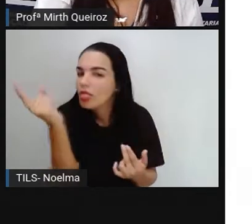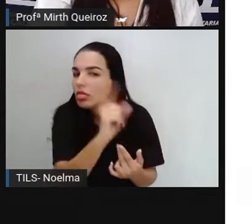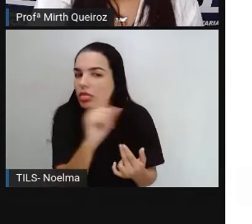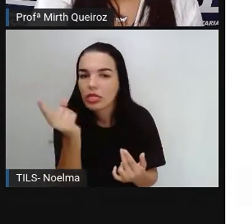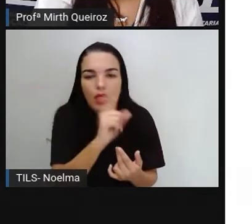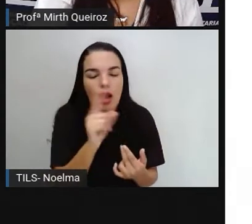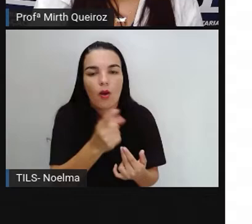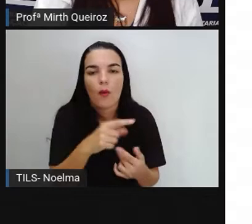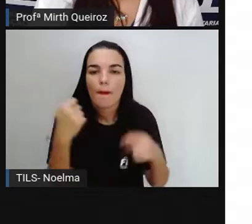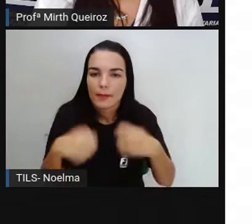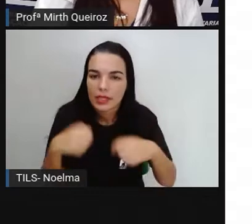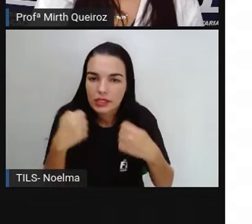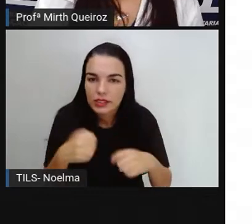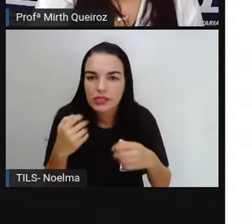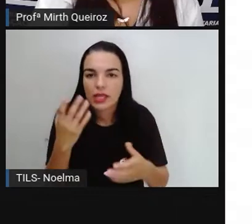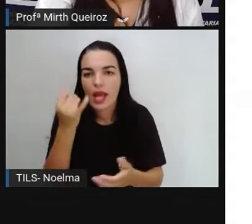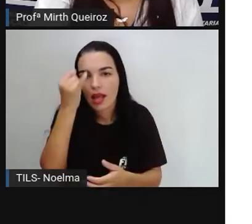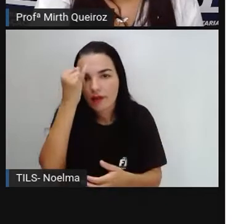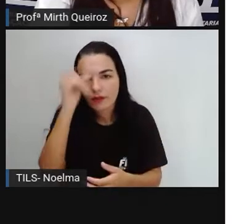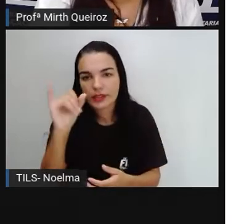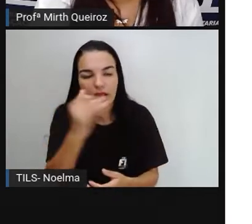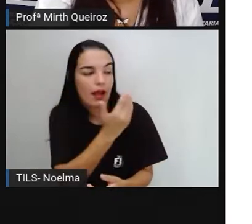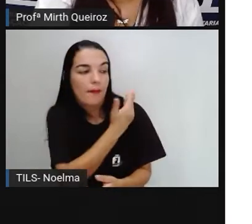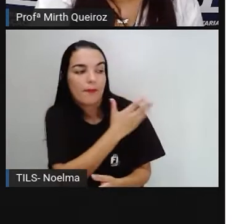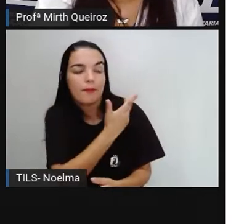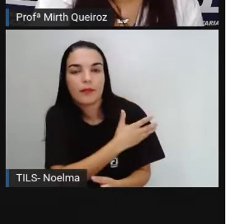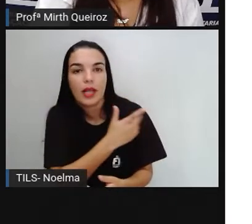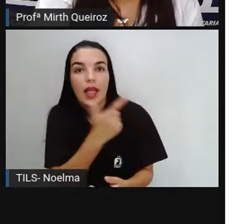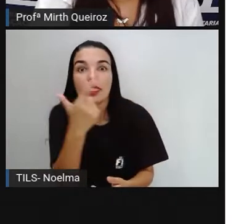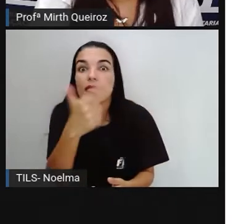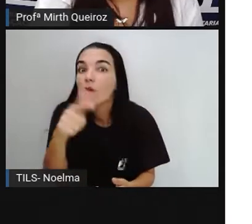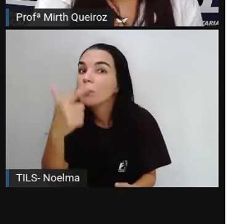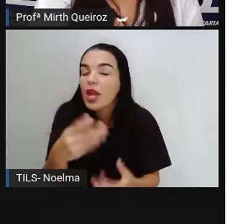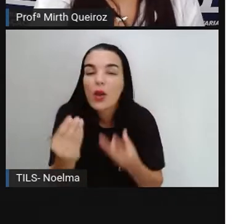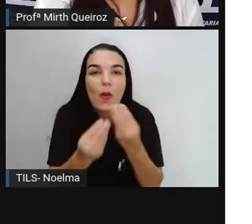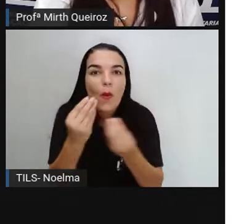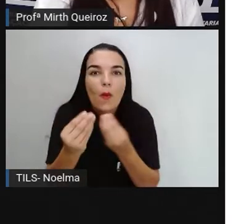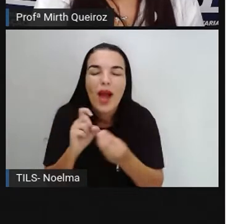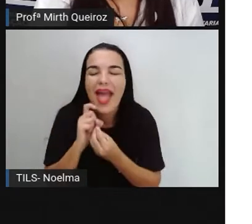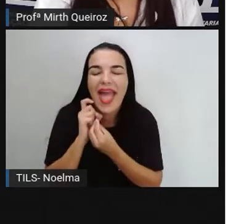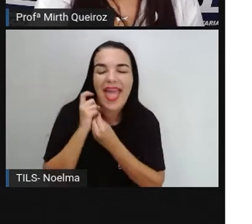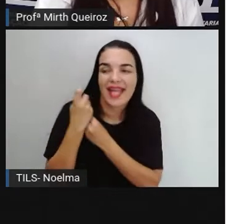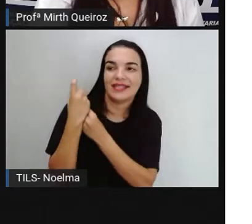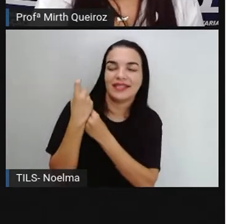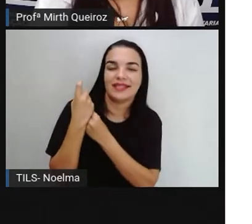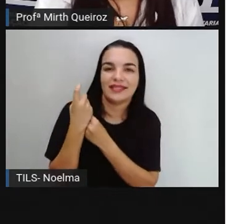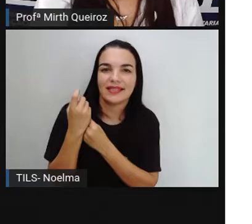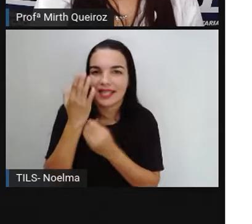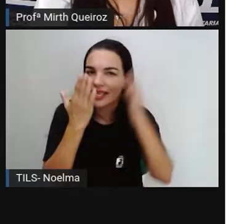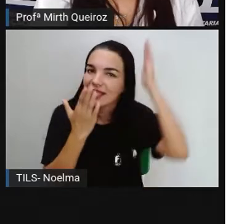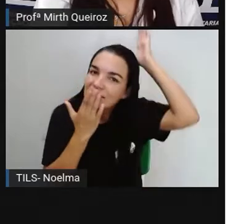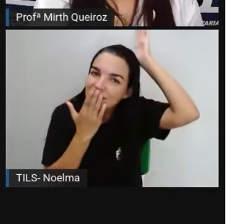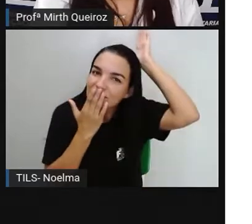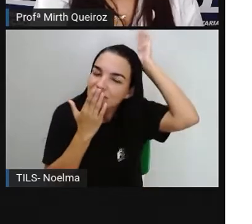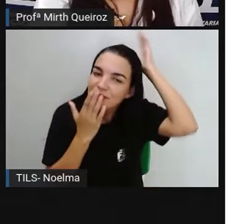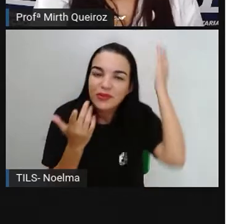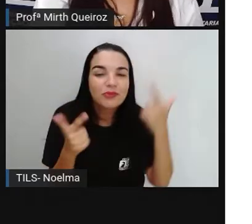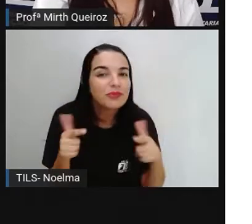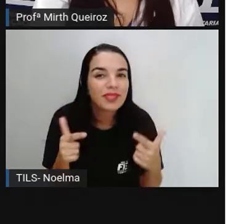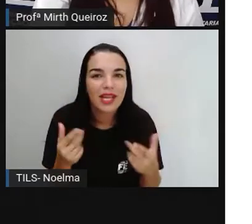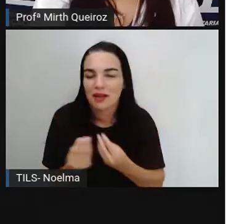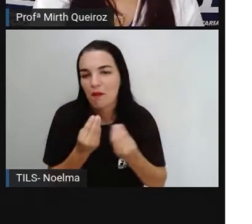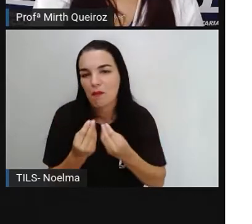pela etnologia dos ex-índios. Não existem ex-índios. E quando há essa demarcação das terras